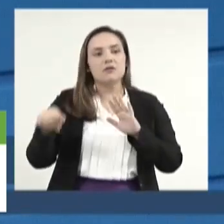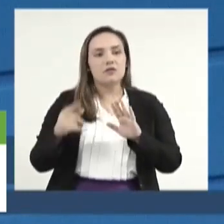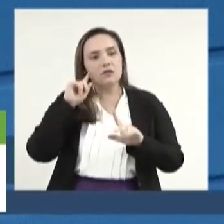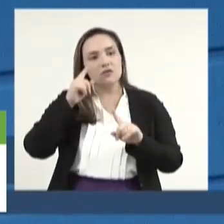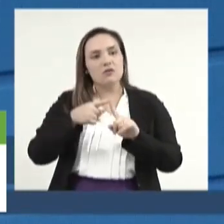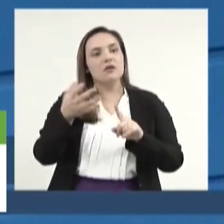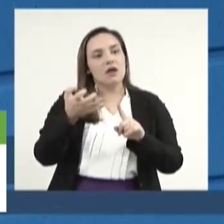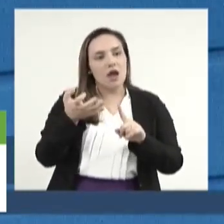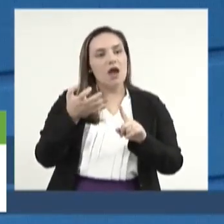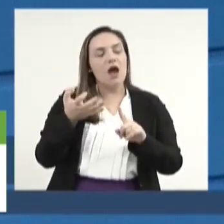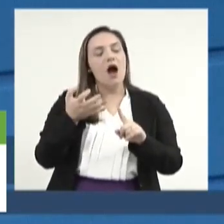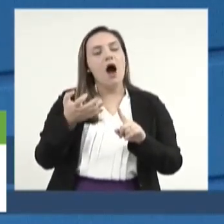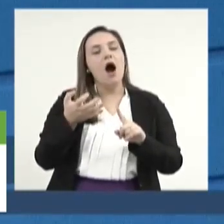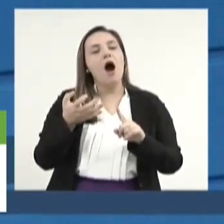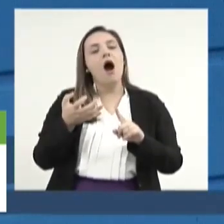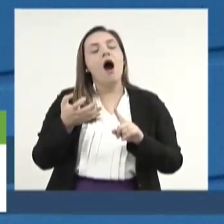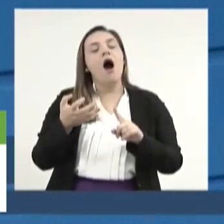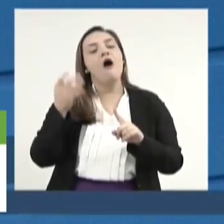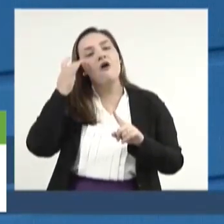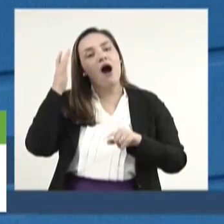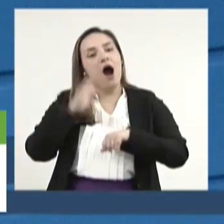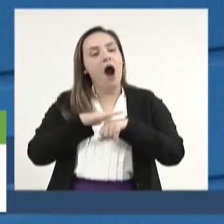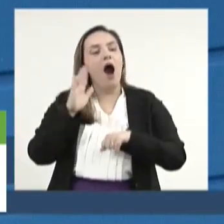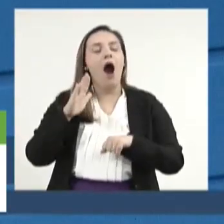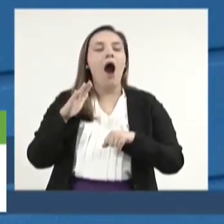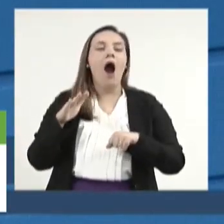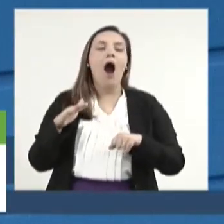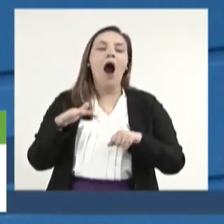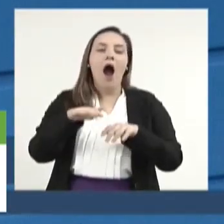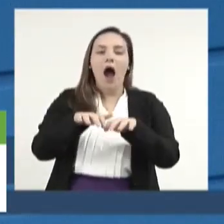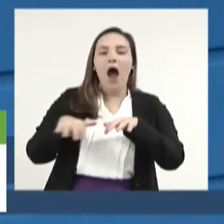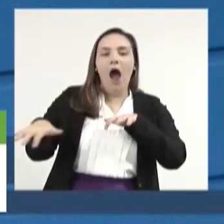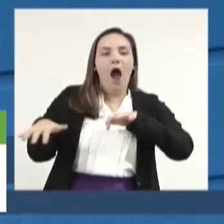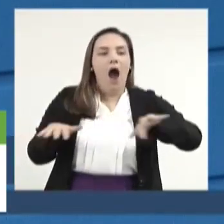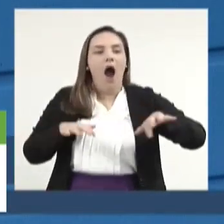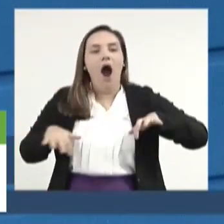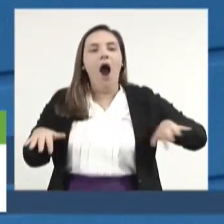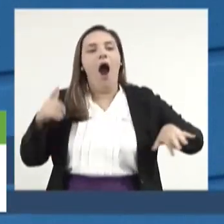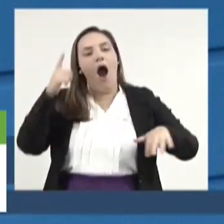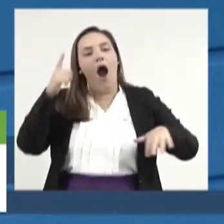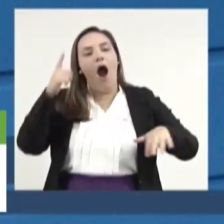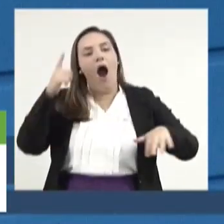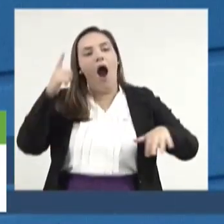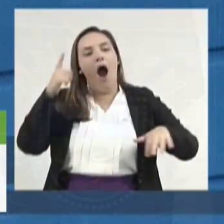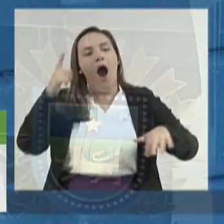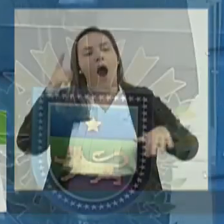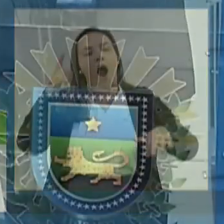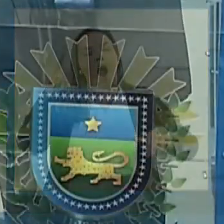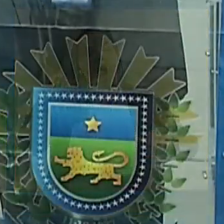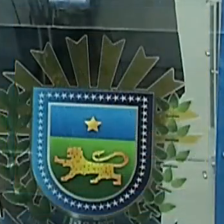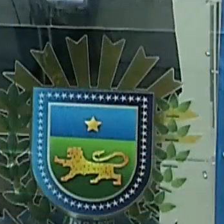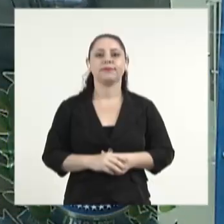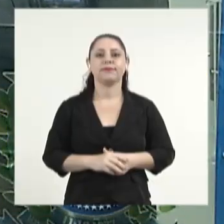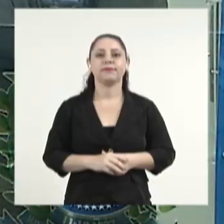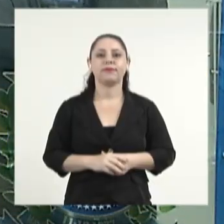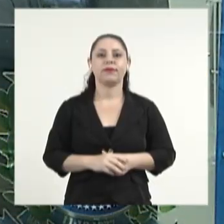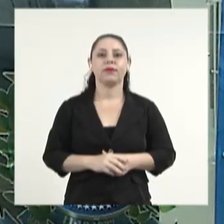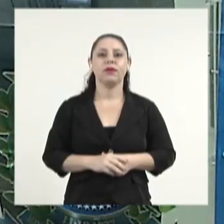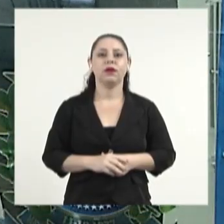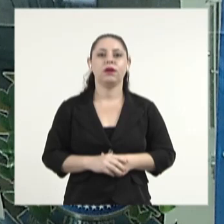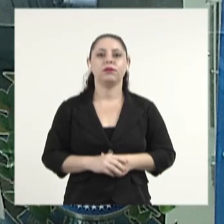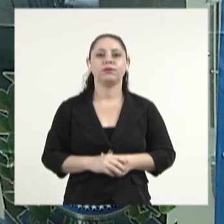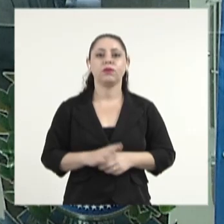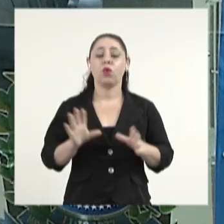projeto que visa promover, facilitar a divisão, bem como também essa reflexão. Eu tinha